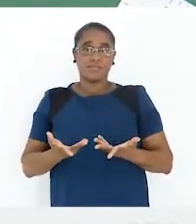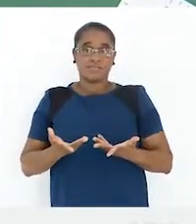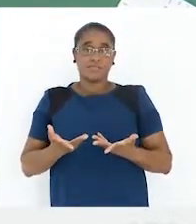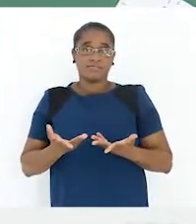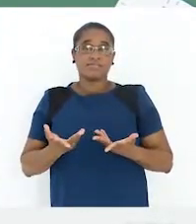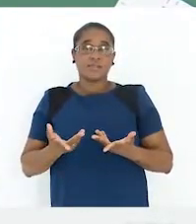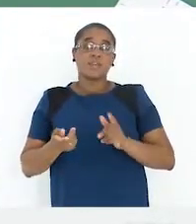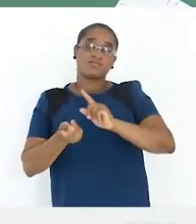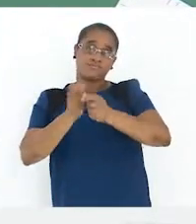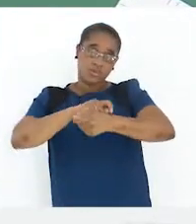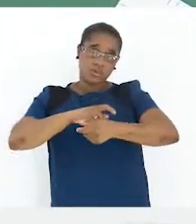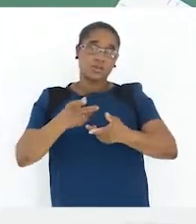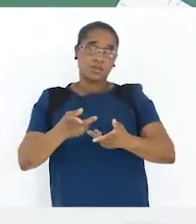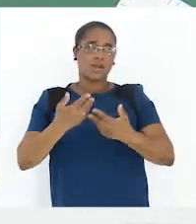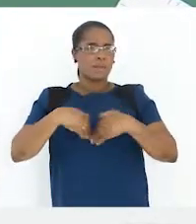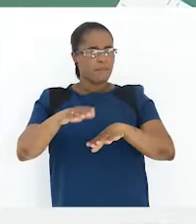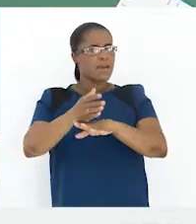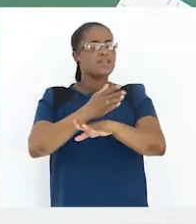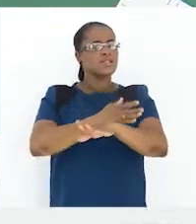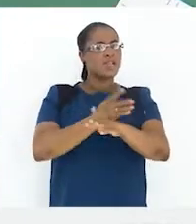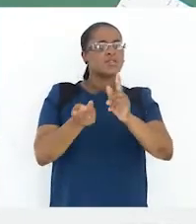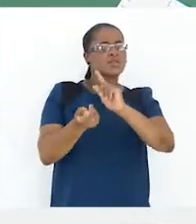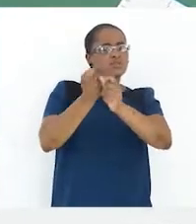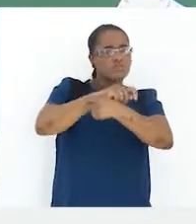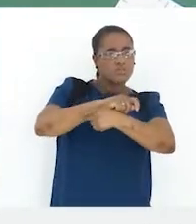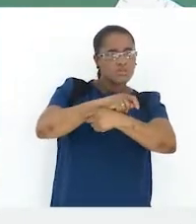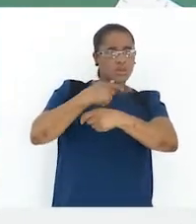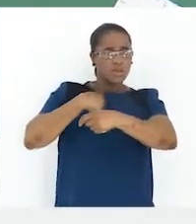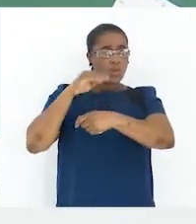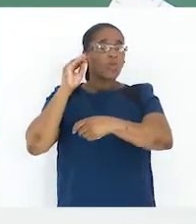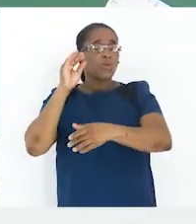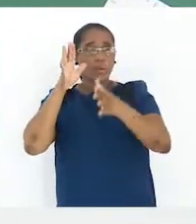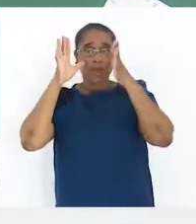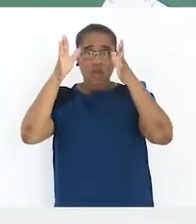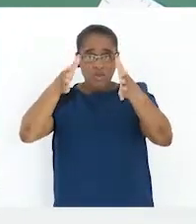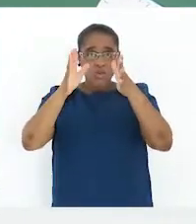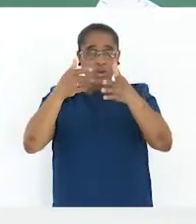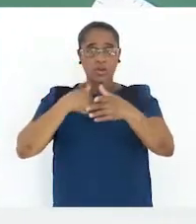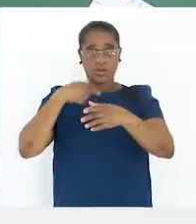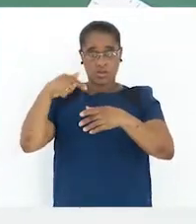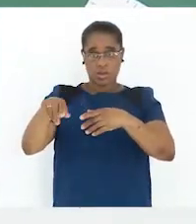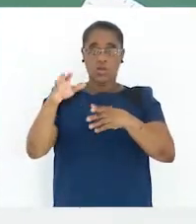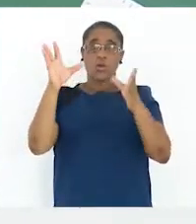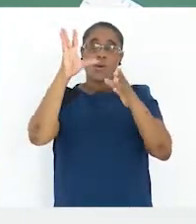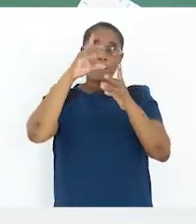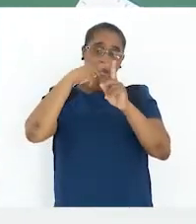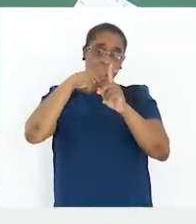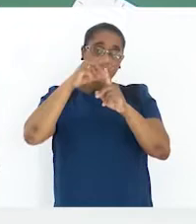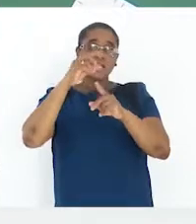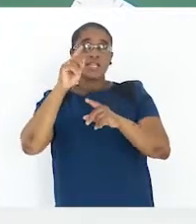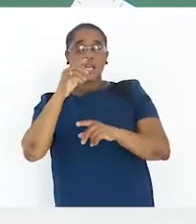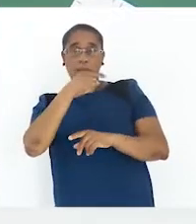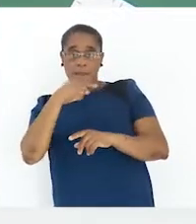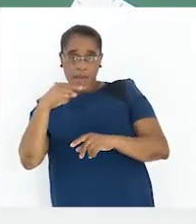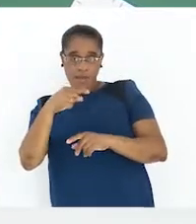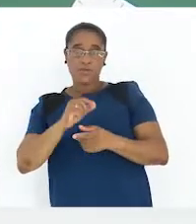de substituir. Mas antes de substituirmos, eu chamo a atenção que aqui eu tenho mais e menos. Isso quer